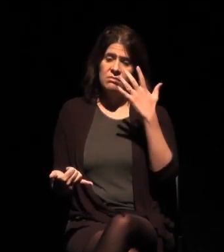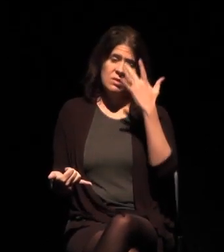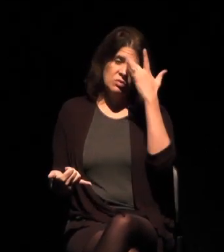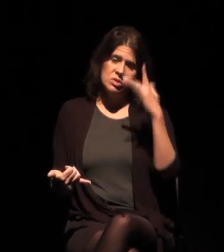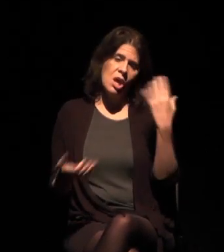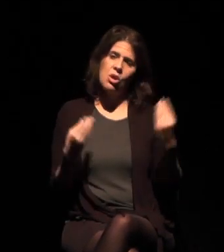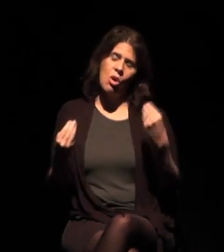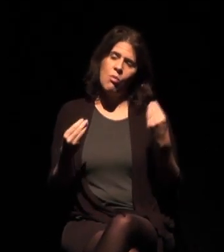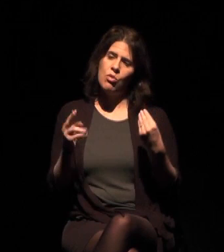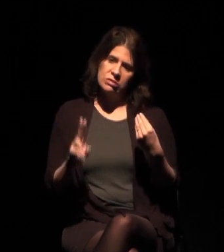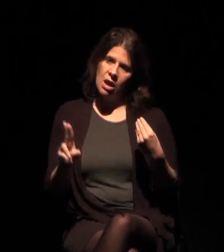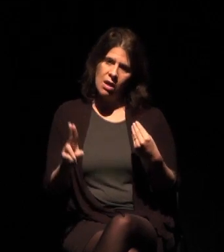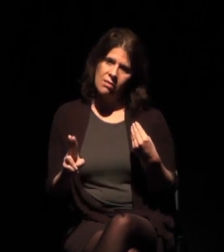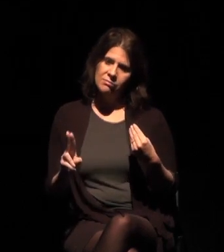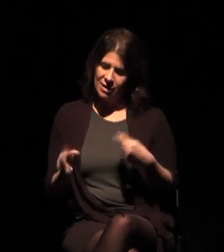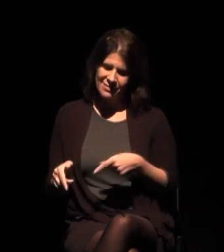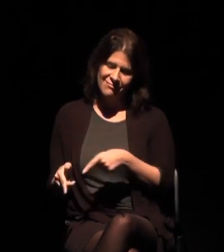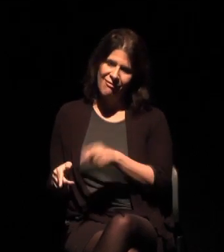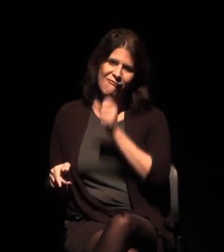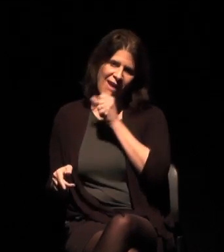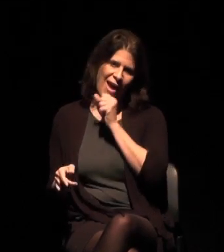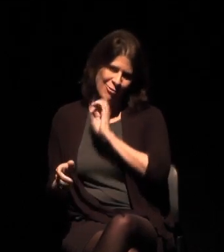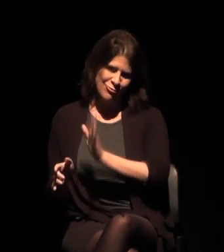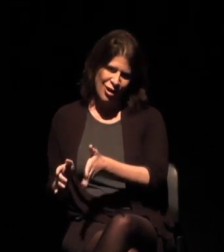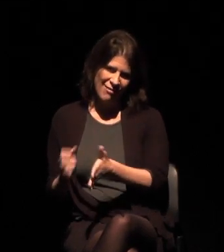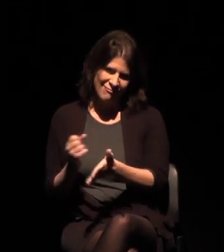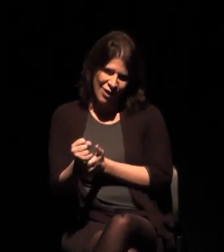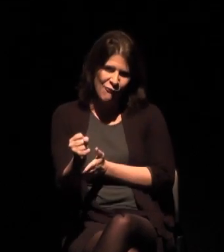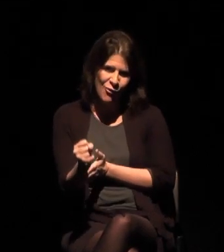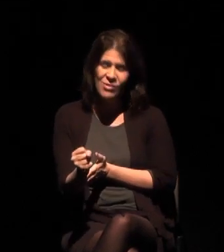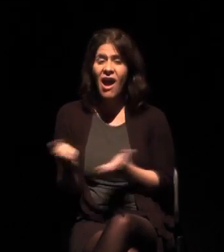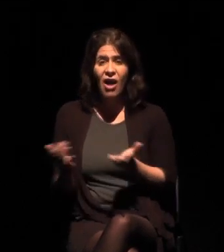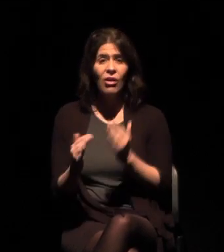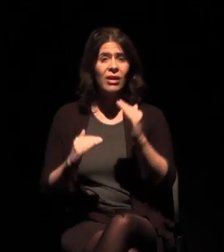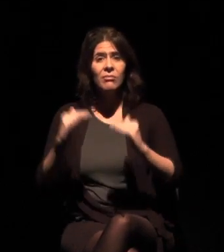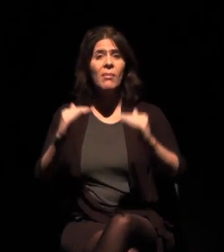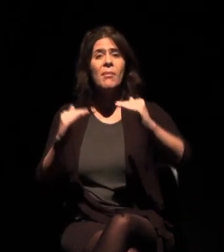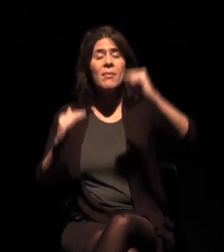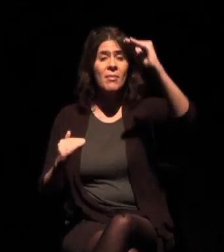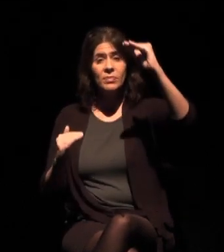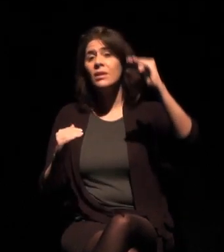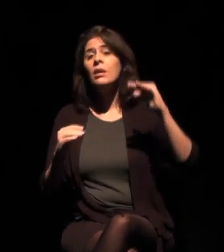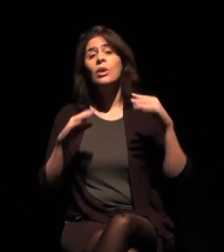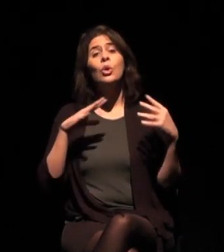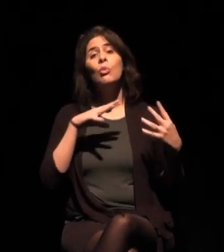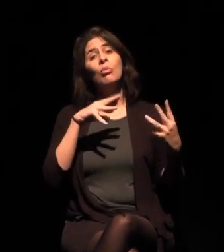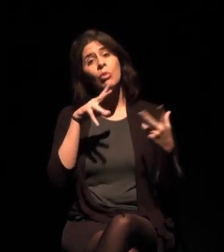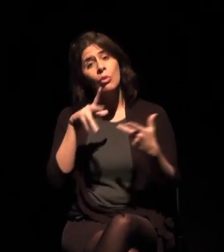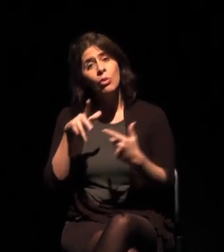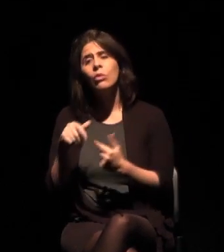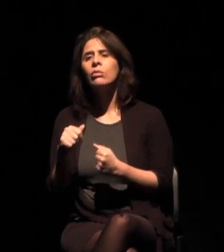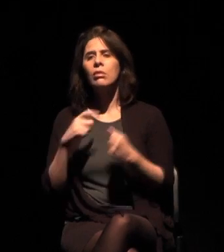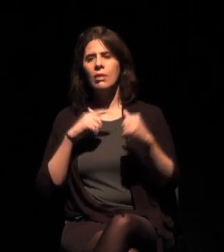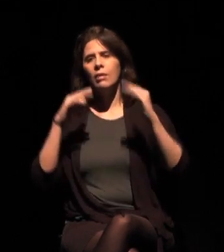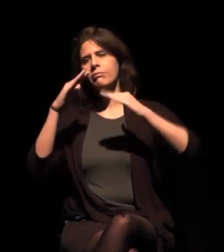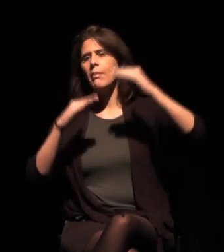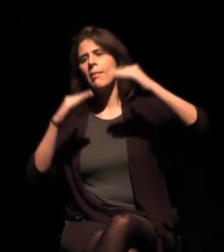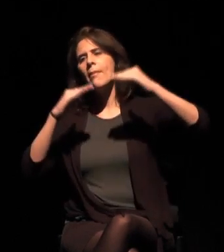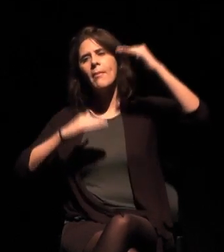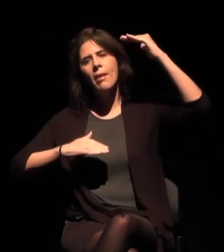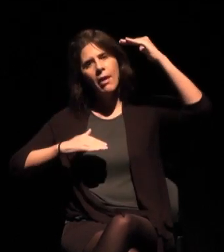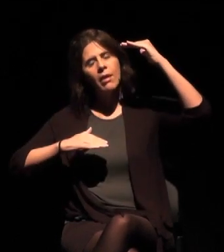fato dos leds aquilo que estas desigualdades no mundo dentro dos países em particular